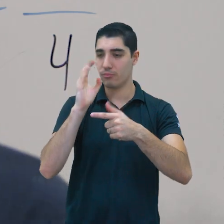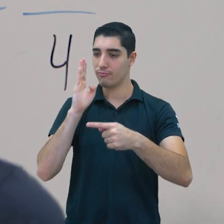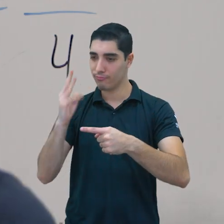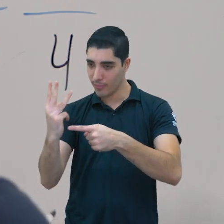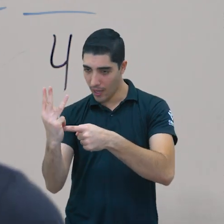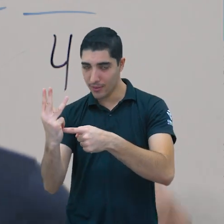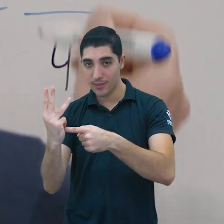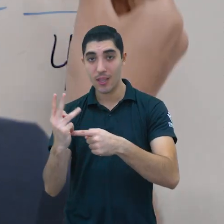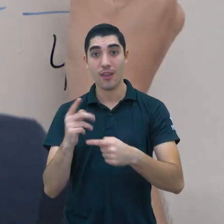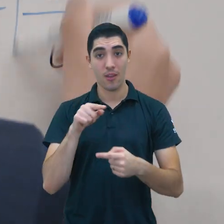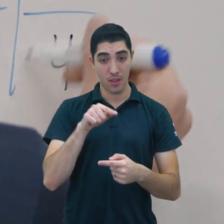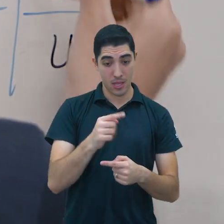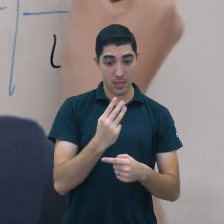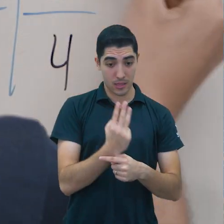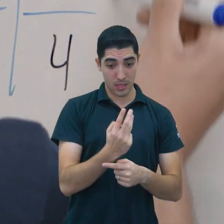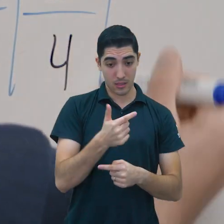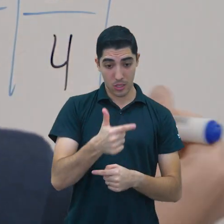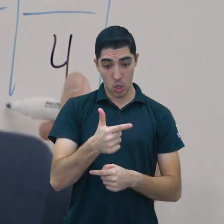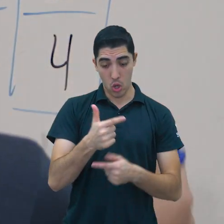diretamente a minha